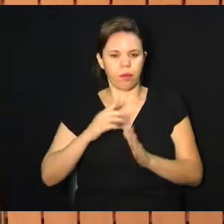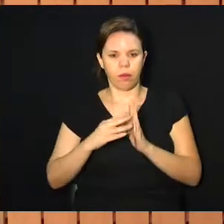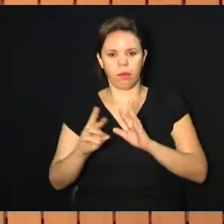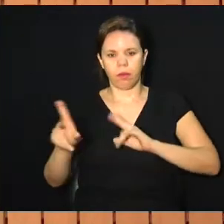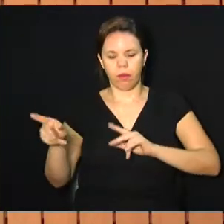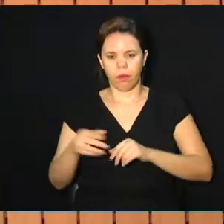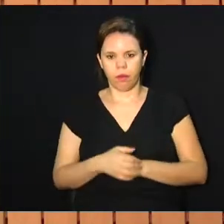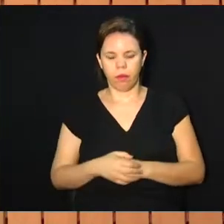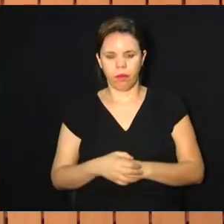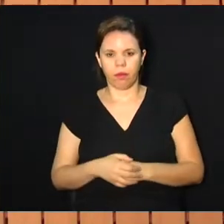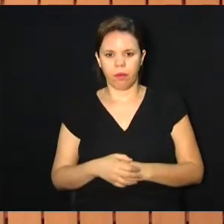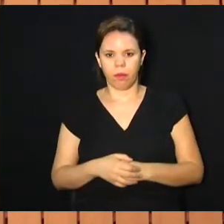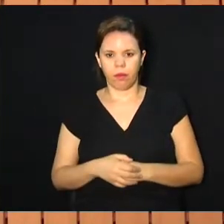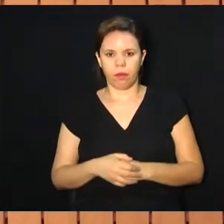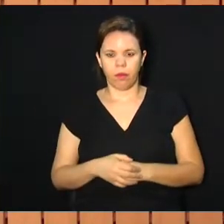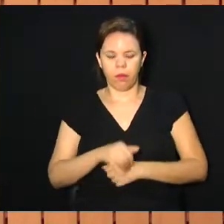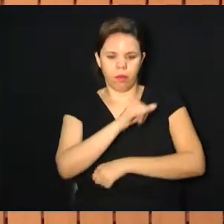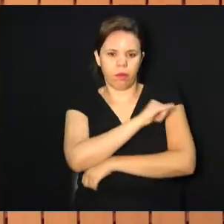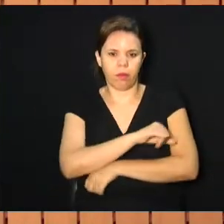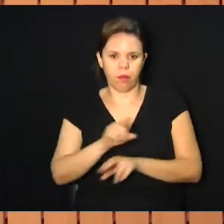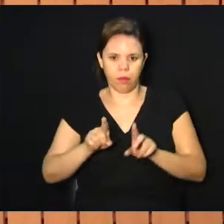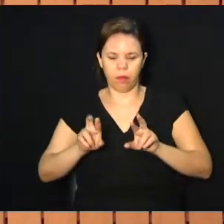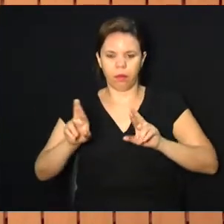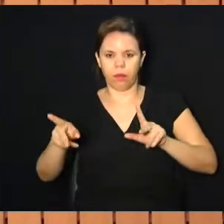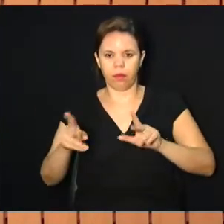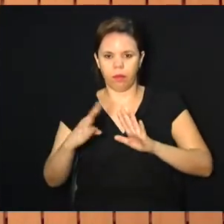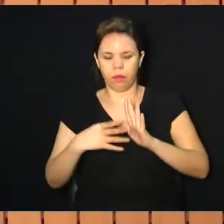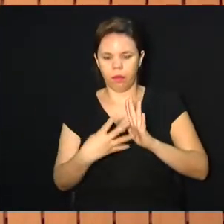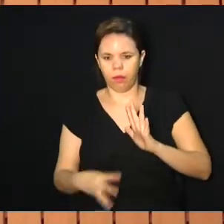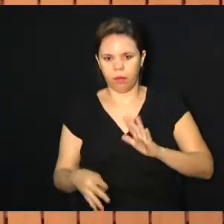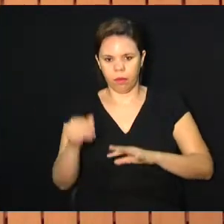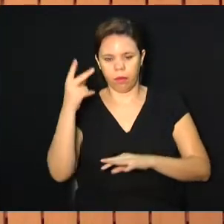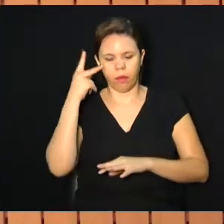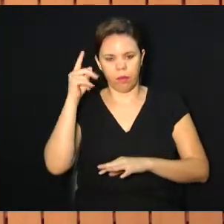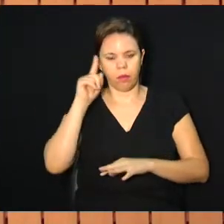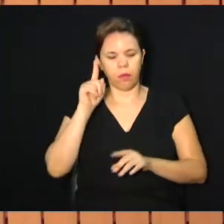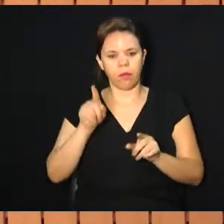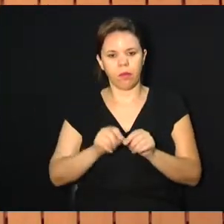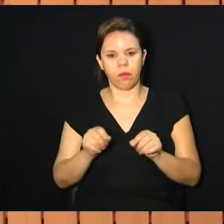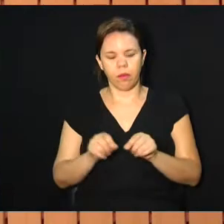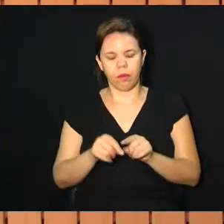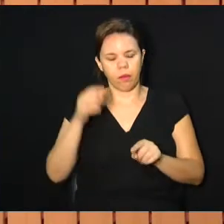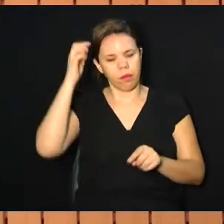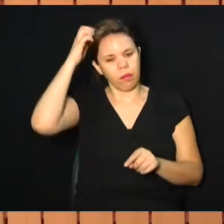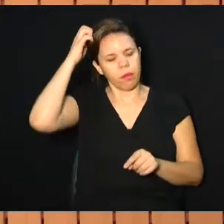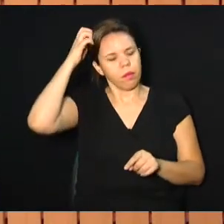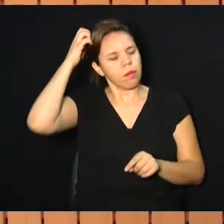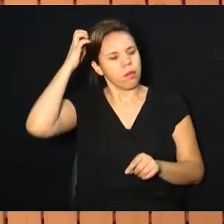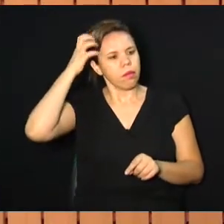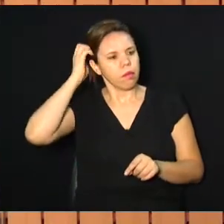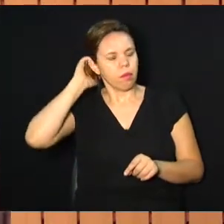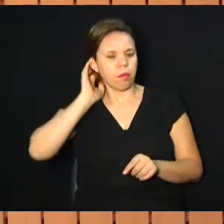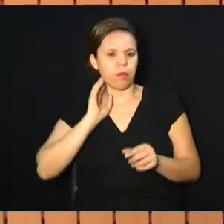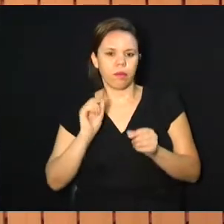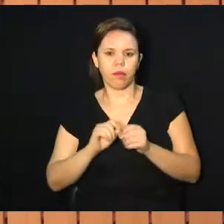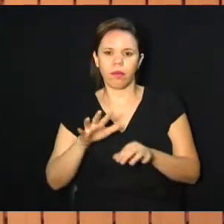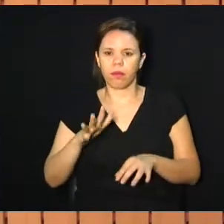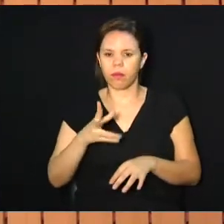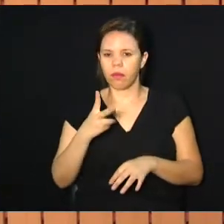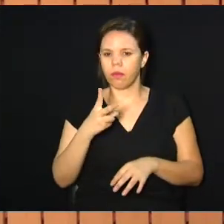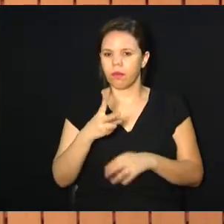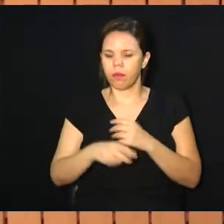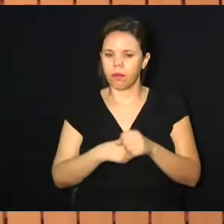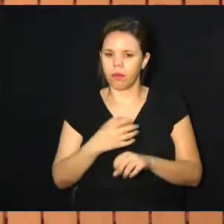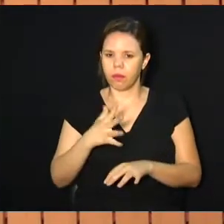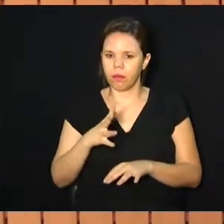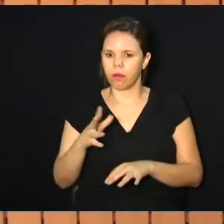diferente, a do Rio é diferente da de São Paulo também, para tentar, enfim, talvez a gente está planejando demorar uns 2 anos para tentar ter um